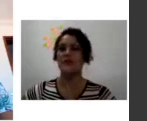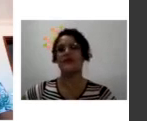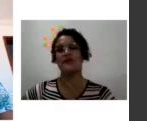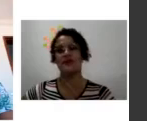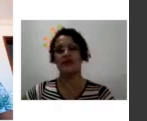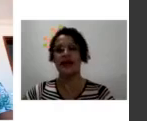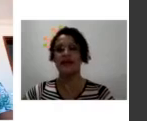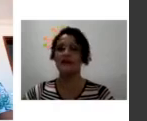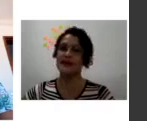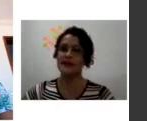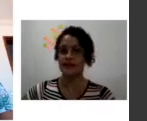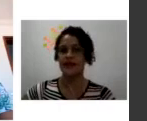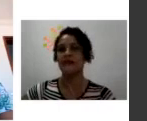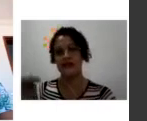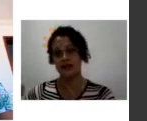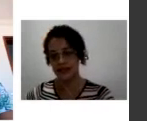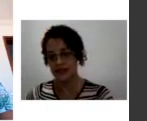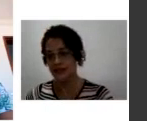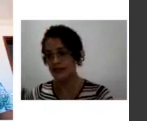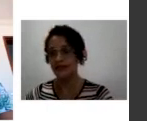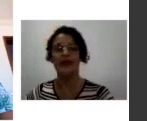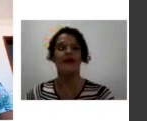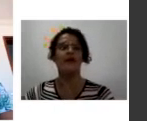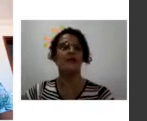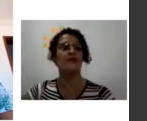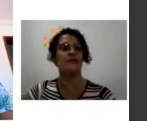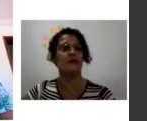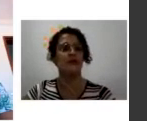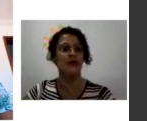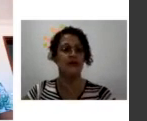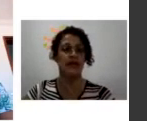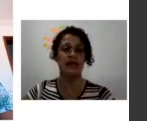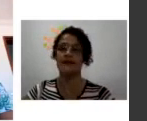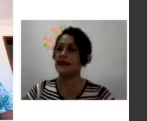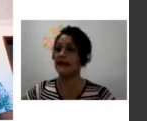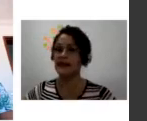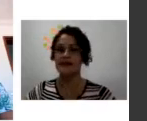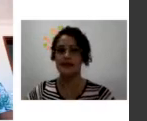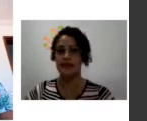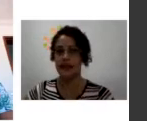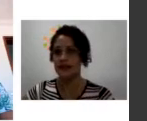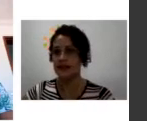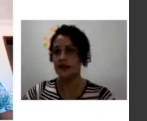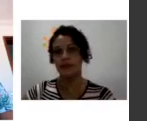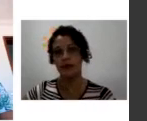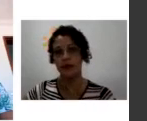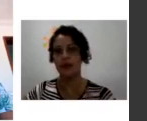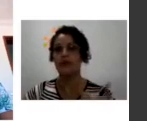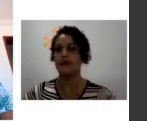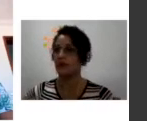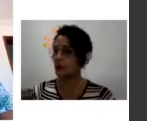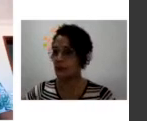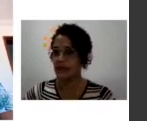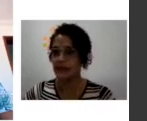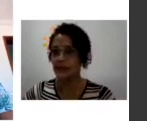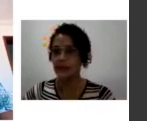num dia com o professor Leonardo, mas quinzenalmente ali, seguindo com o professor Manuel, onde ele alinhava as atividades, né, como ele bem colocou.